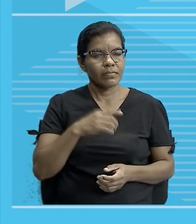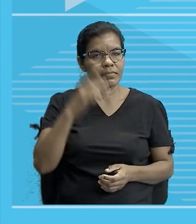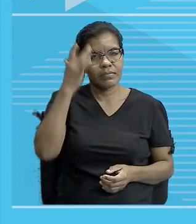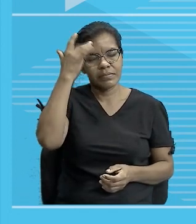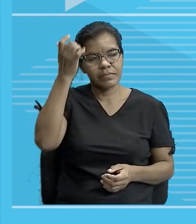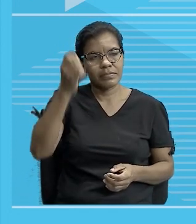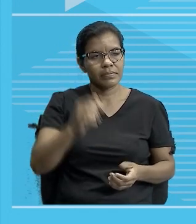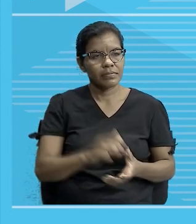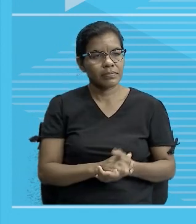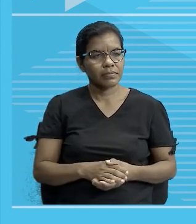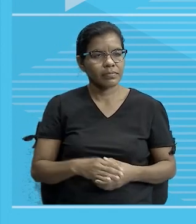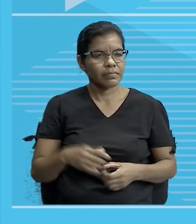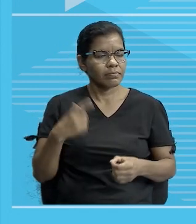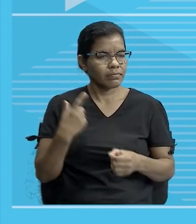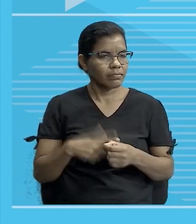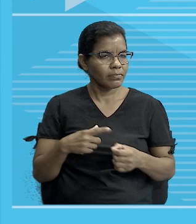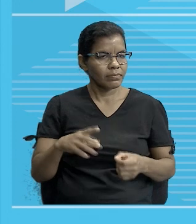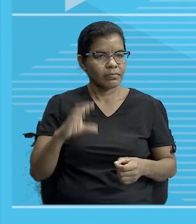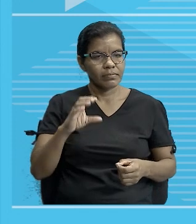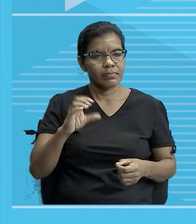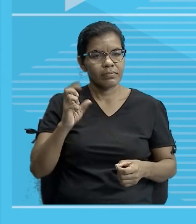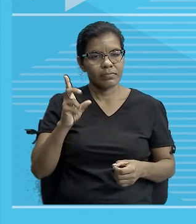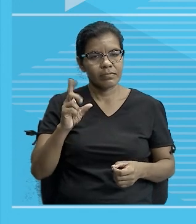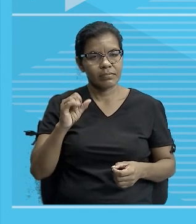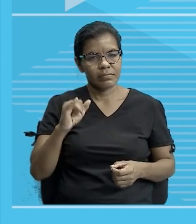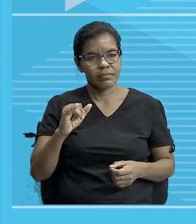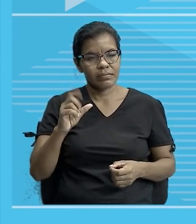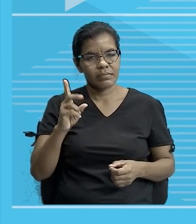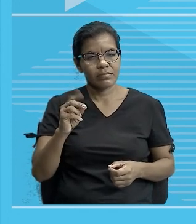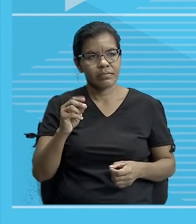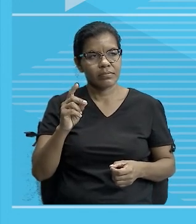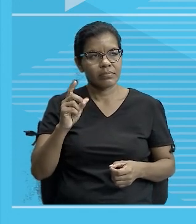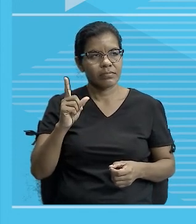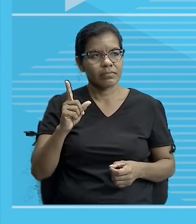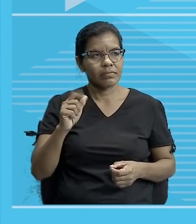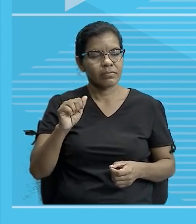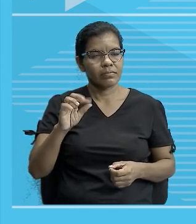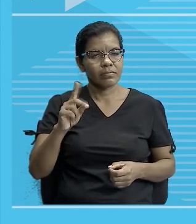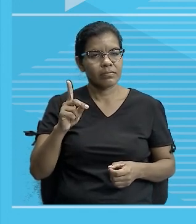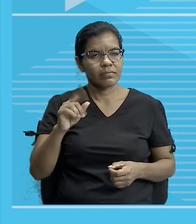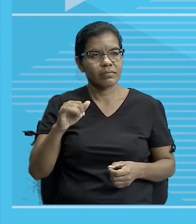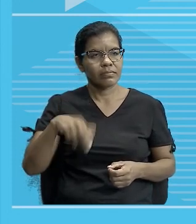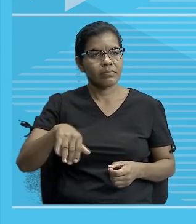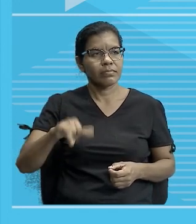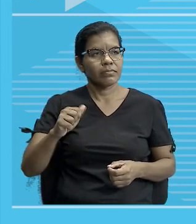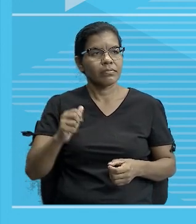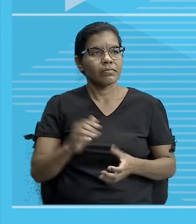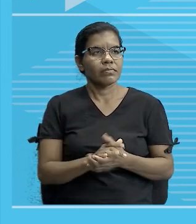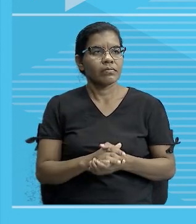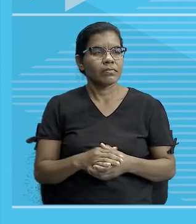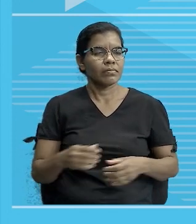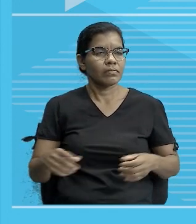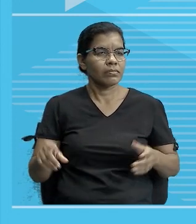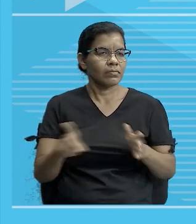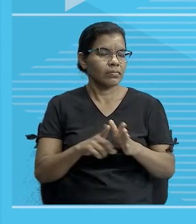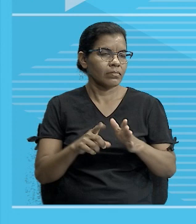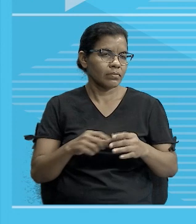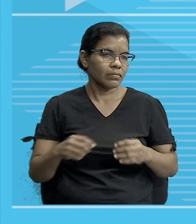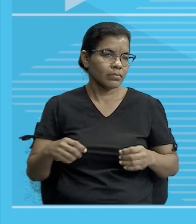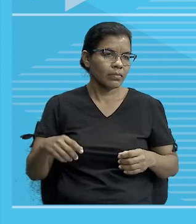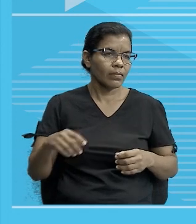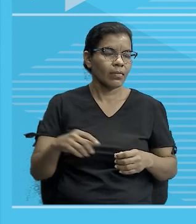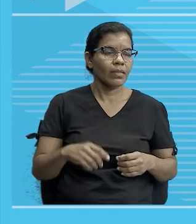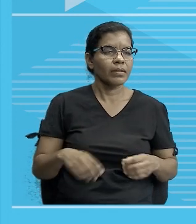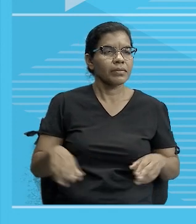de cidadania. Declaração dos direitos do homem e do cidadão. Todos